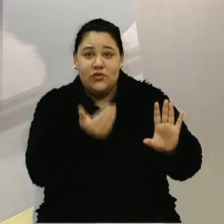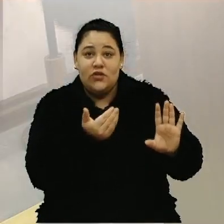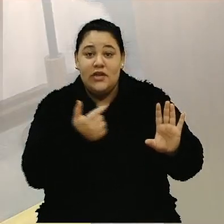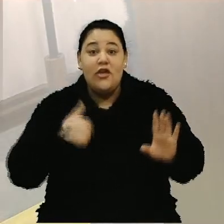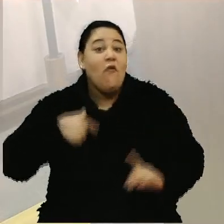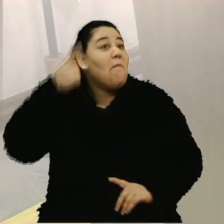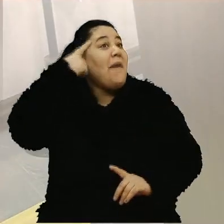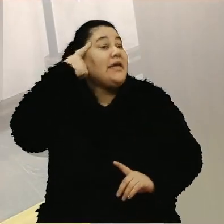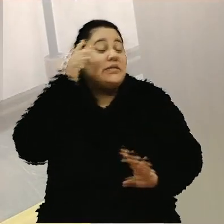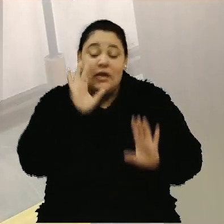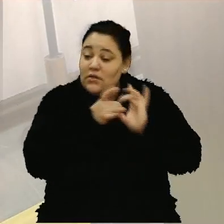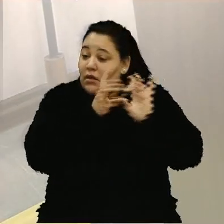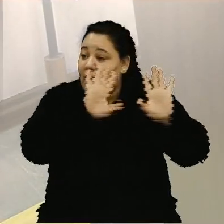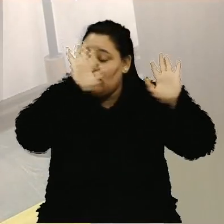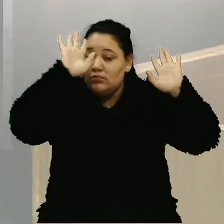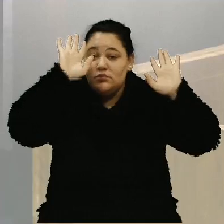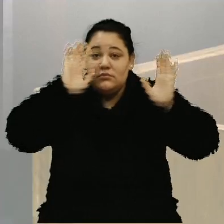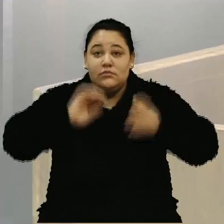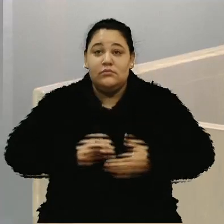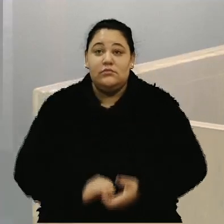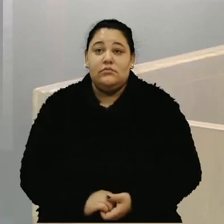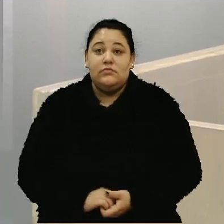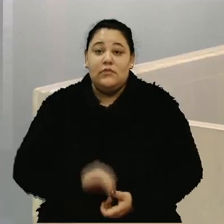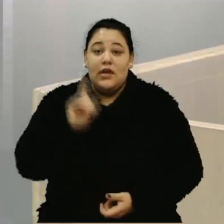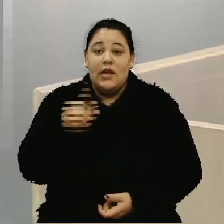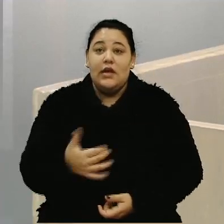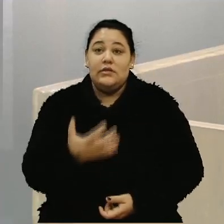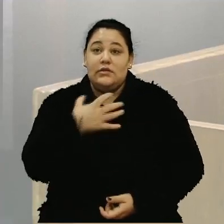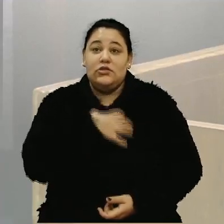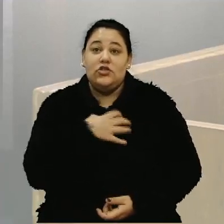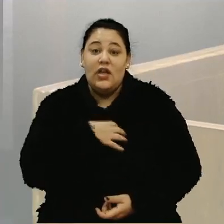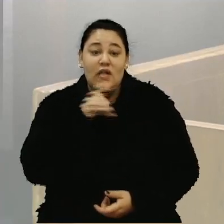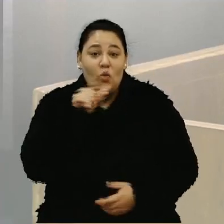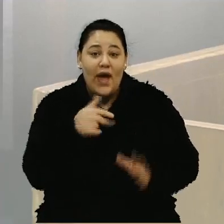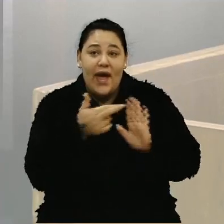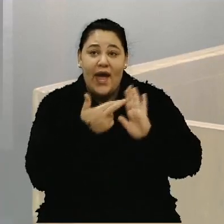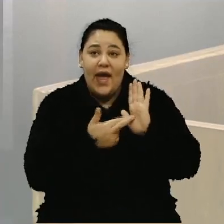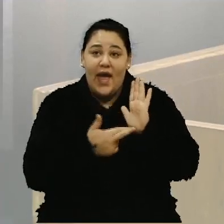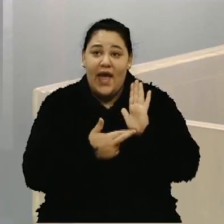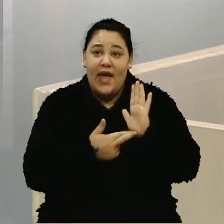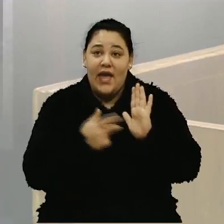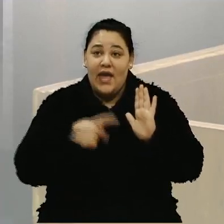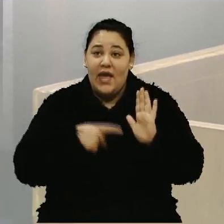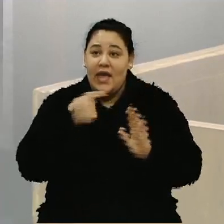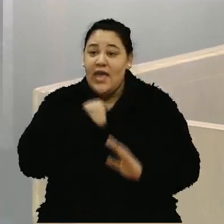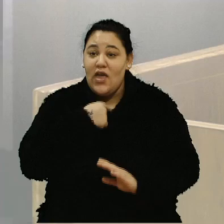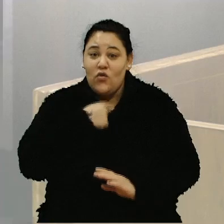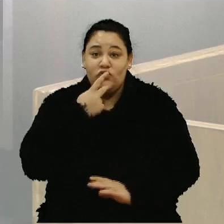eu vou passar. Então, é assim que funciona, é o regimento, é eu que estou com a palavra.